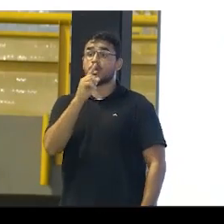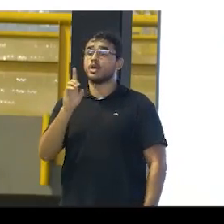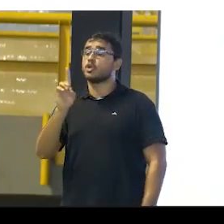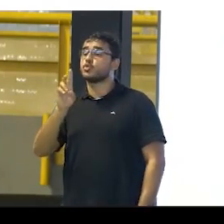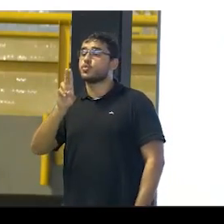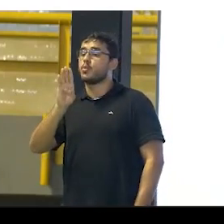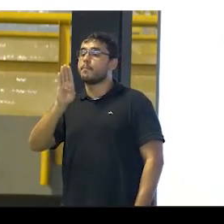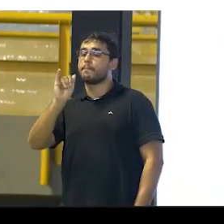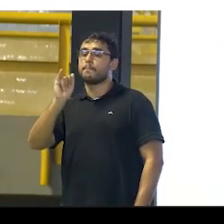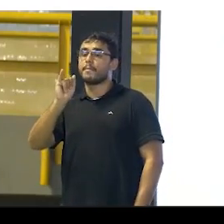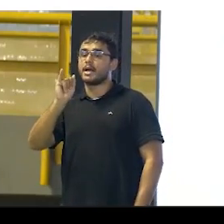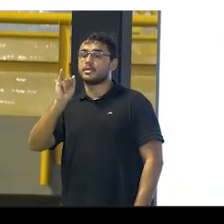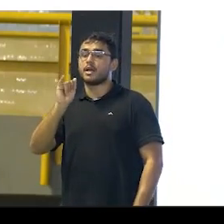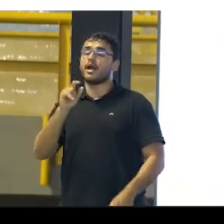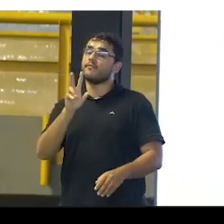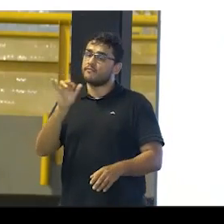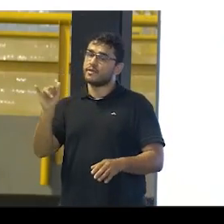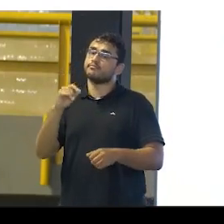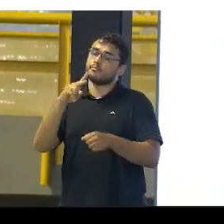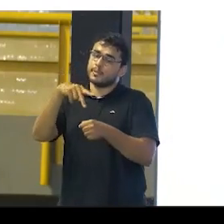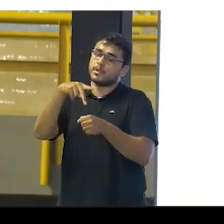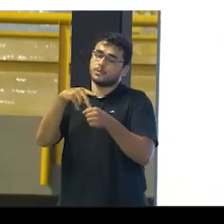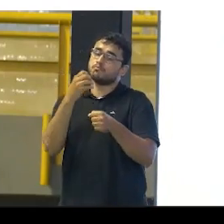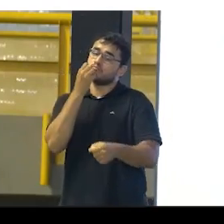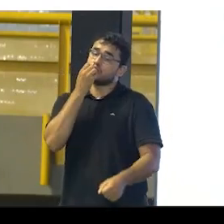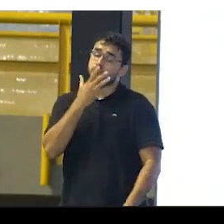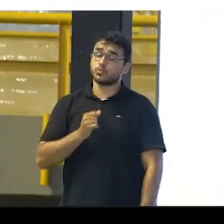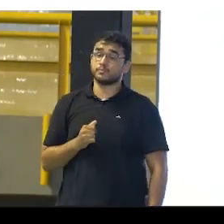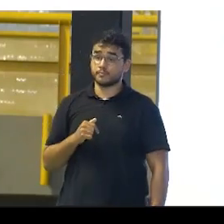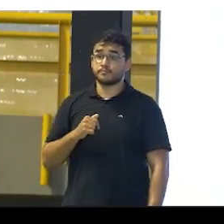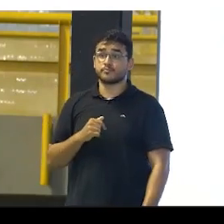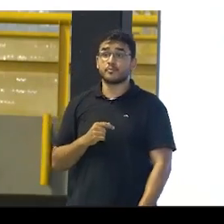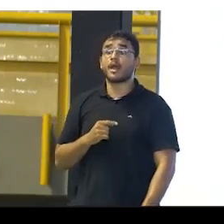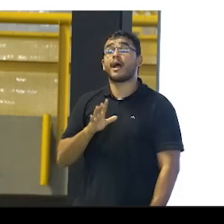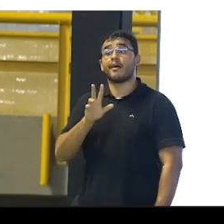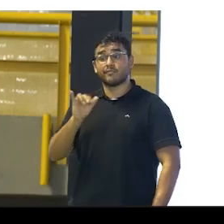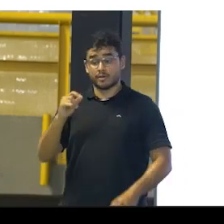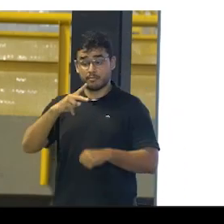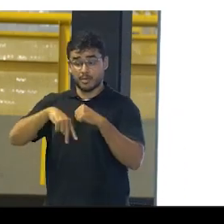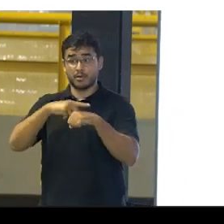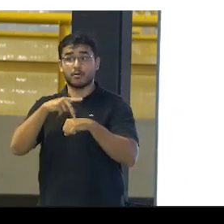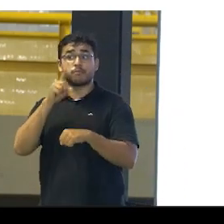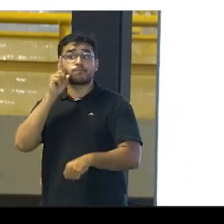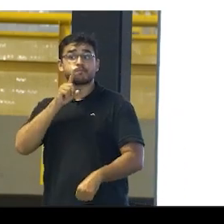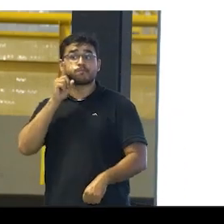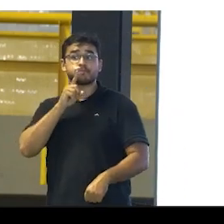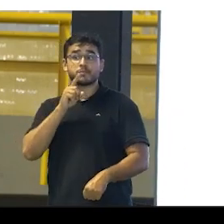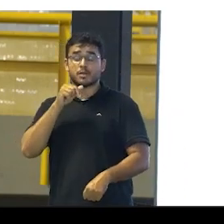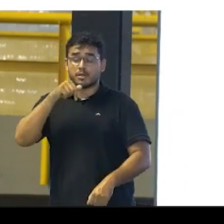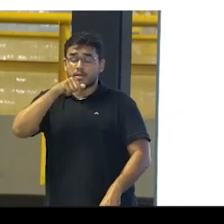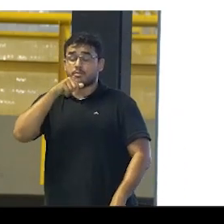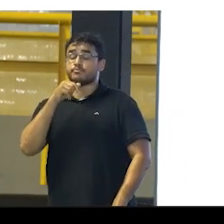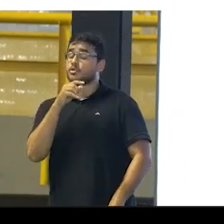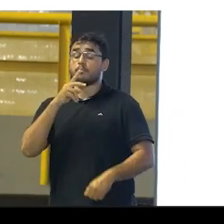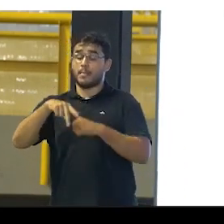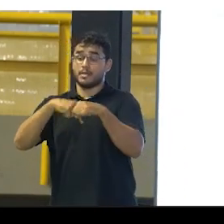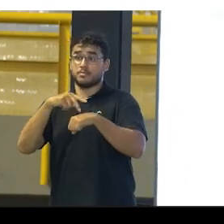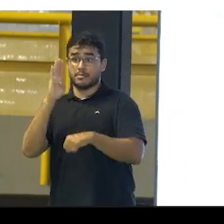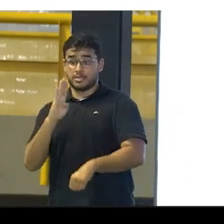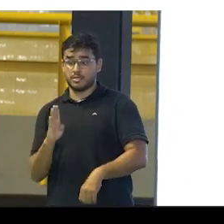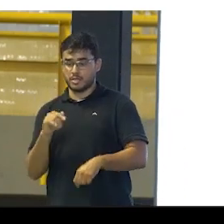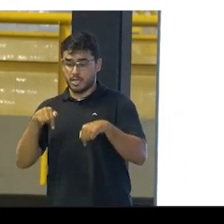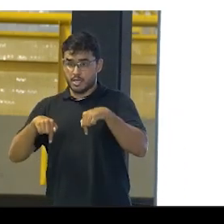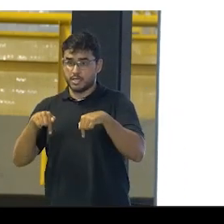petróleo leve, é um petróleo bom, mas as refinarias de petróleo do Brasil,